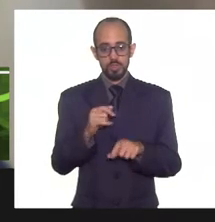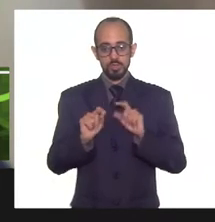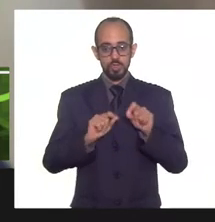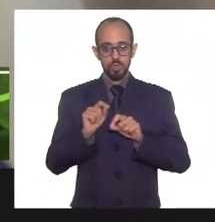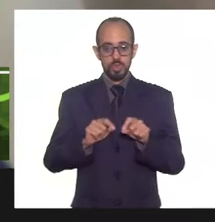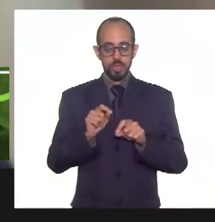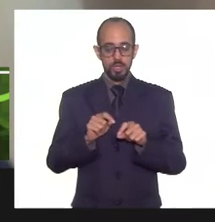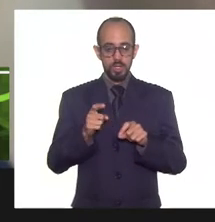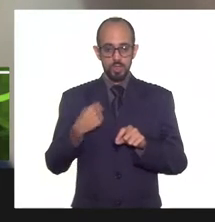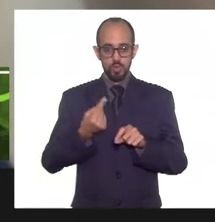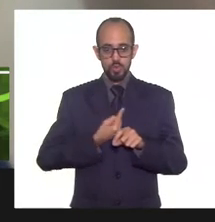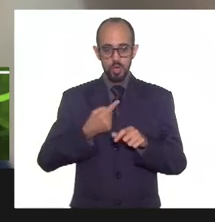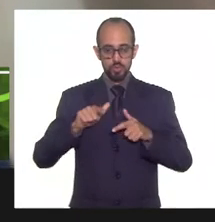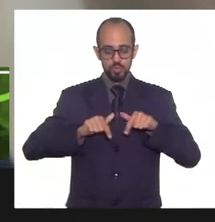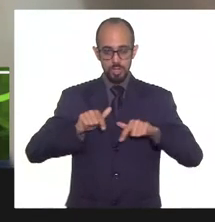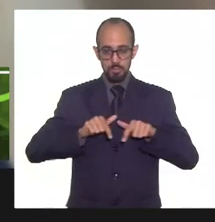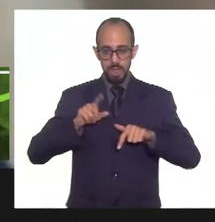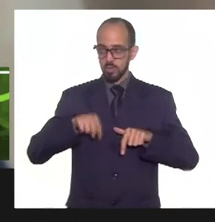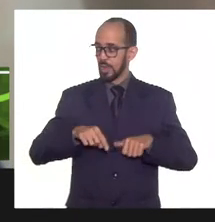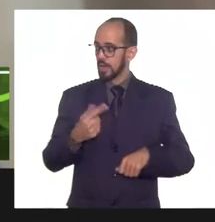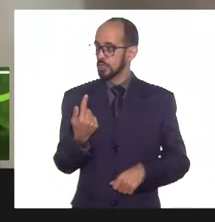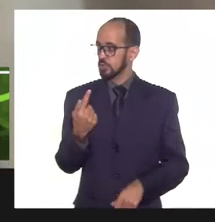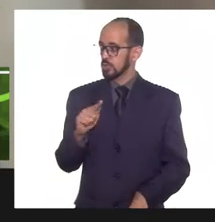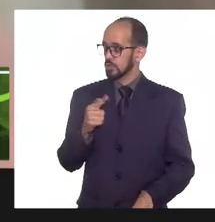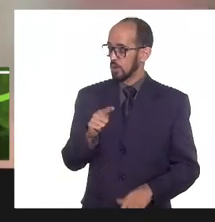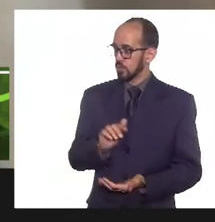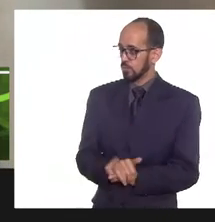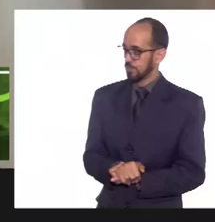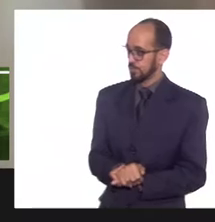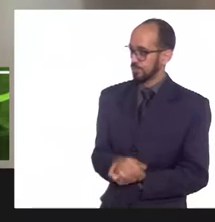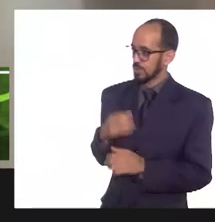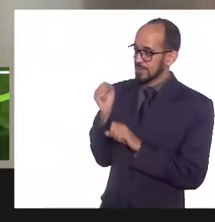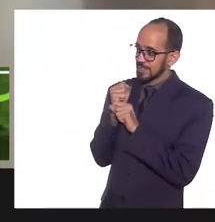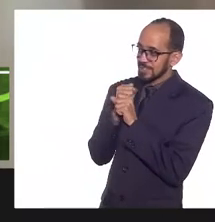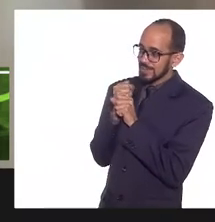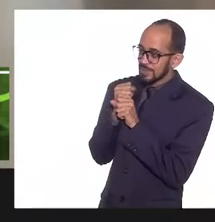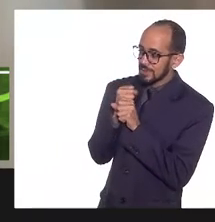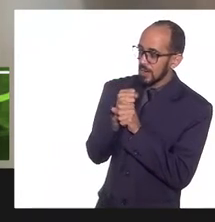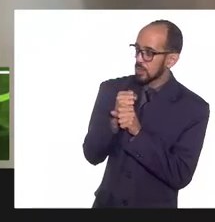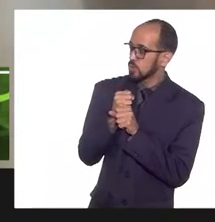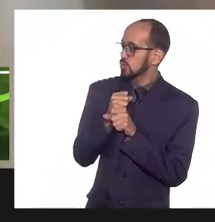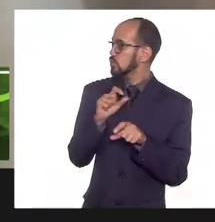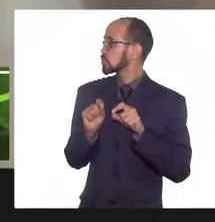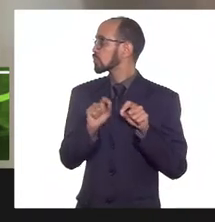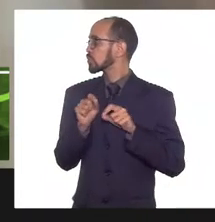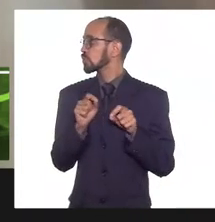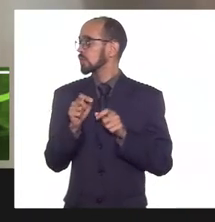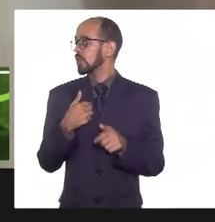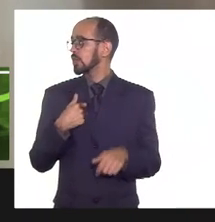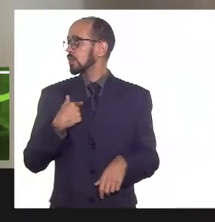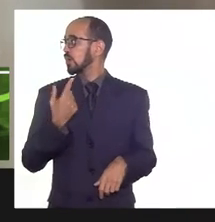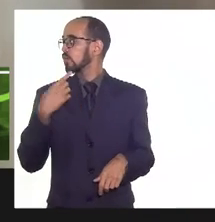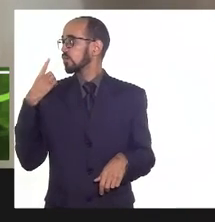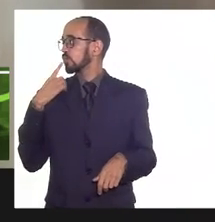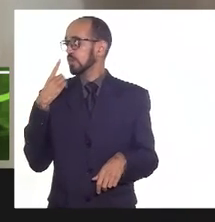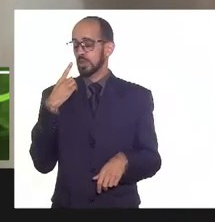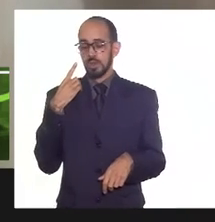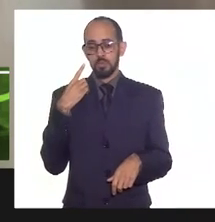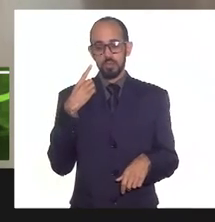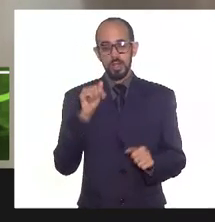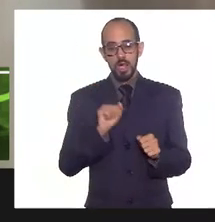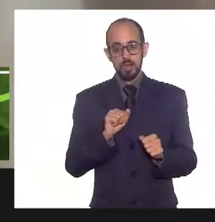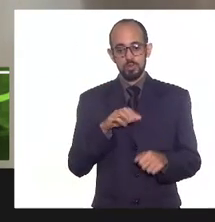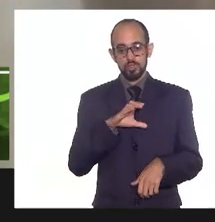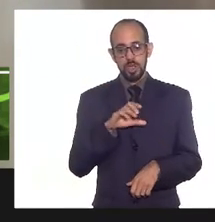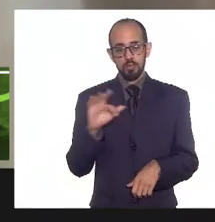nossa trabalho é a gestão então nesses anos e mais do que nesses anos que eu fui secretário de cultura em Petrópolis Cabo Frio